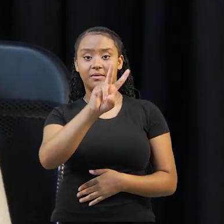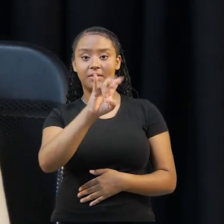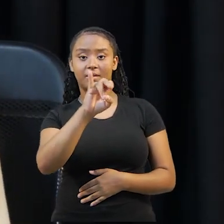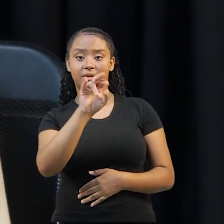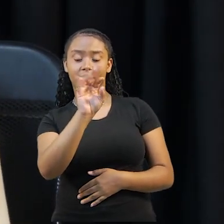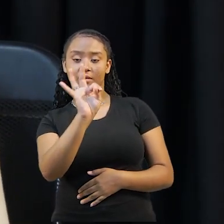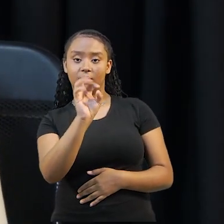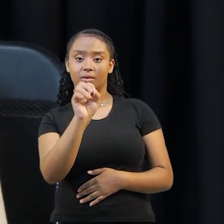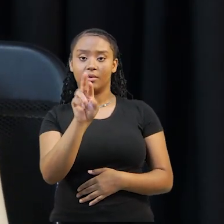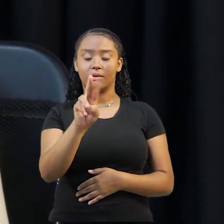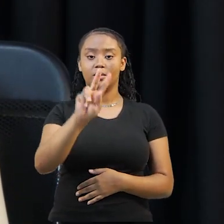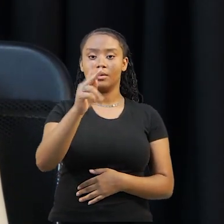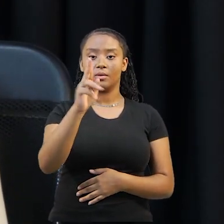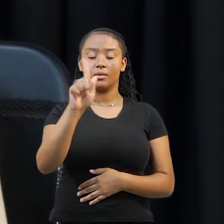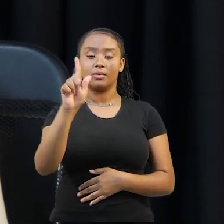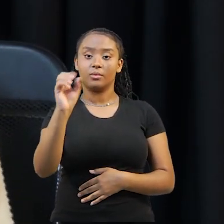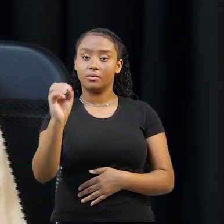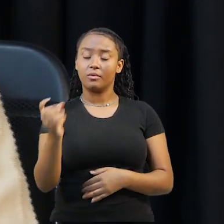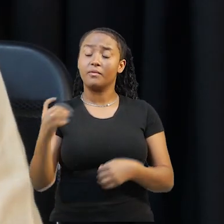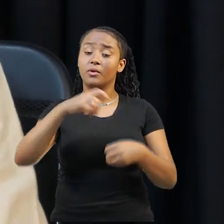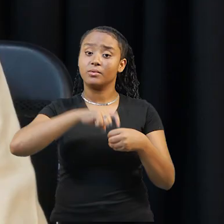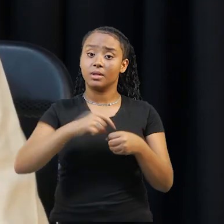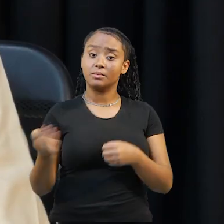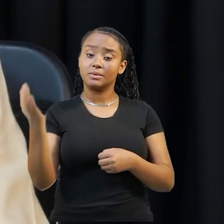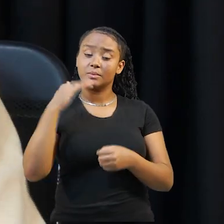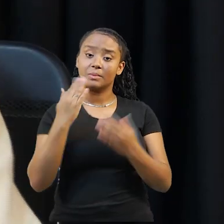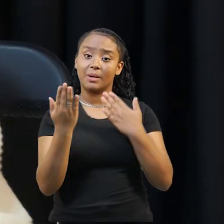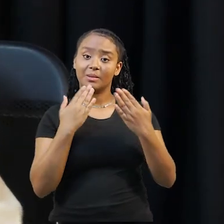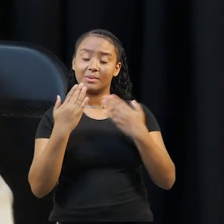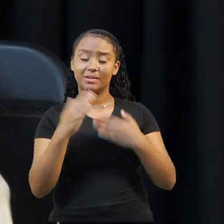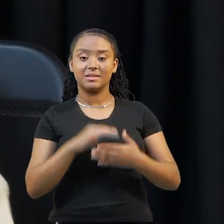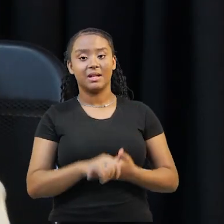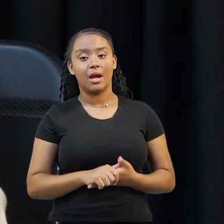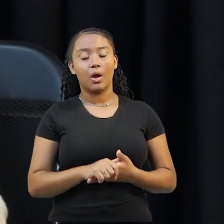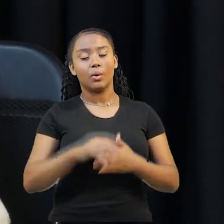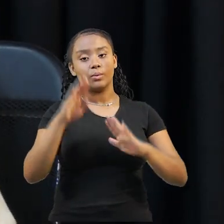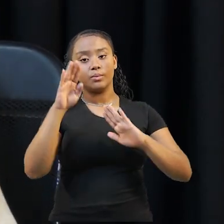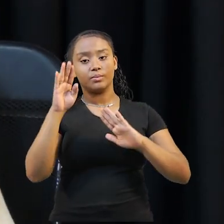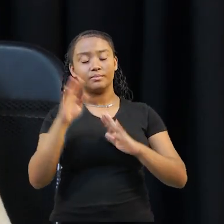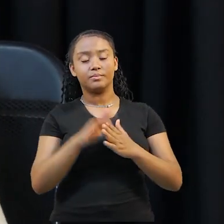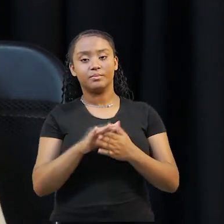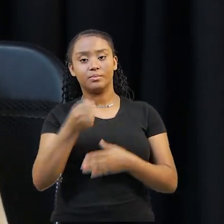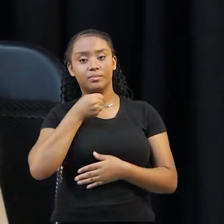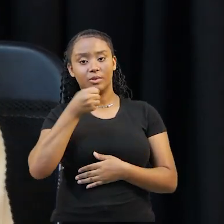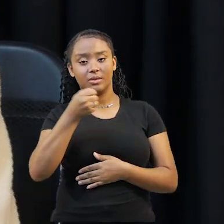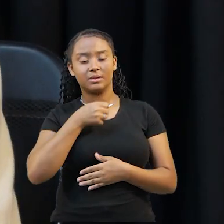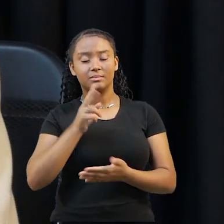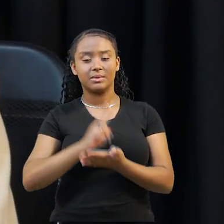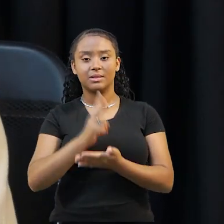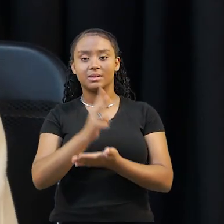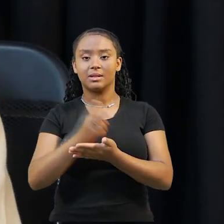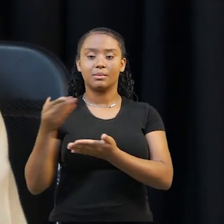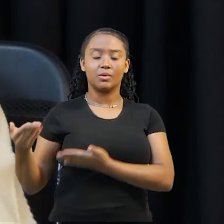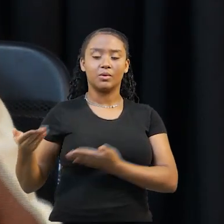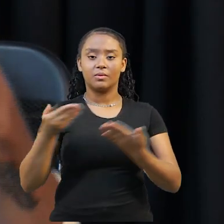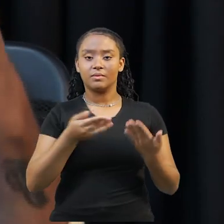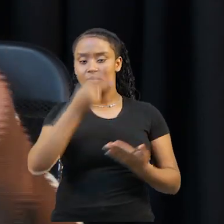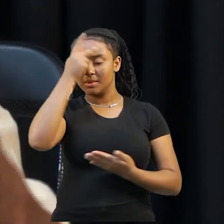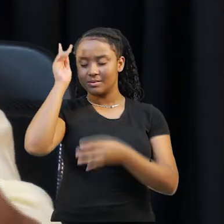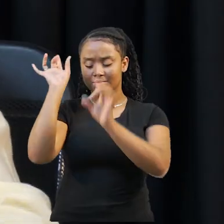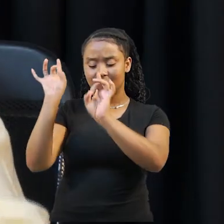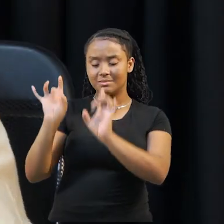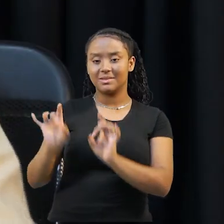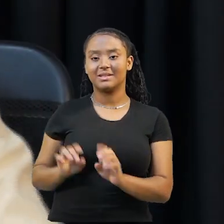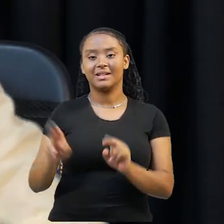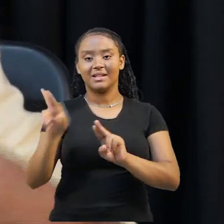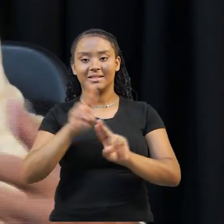Moreira, estamos aqui de volta com Bora Prosear, esse programa que leva para você sempre os artífices da Universidade Federal para